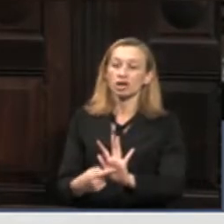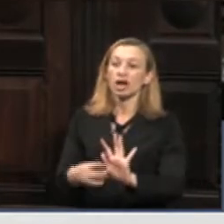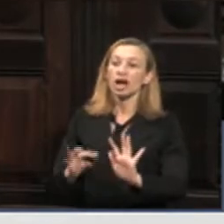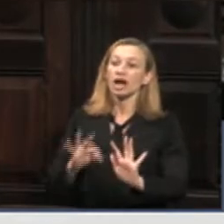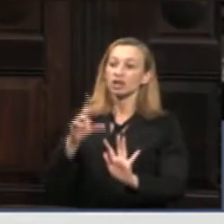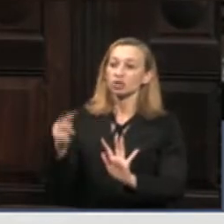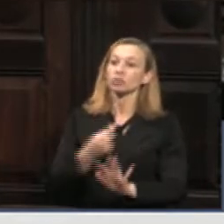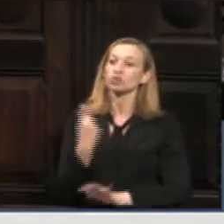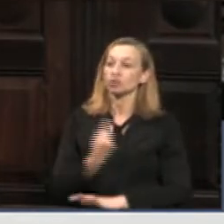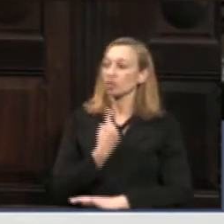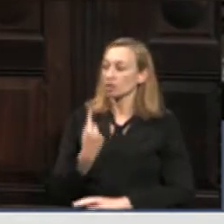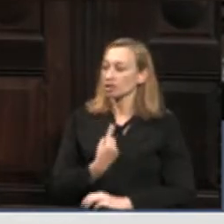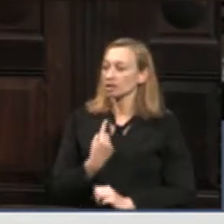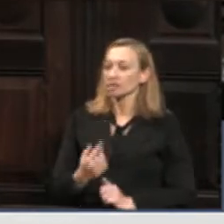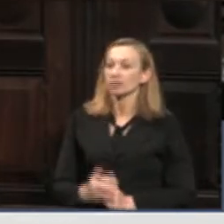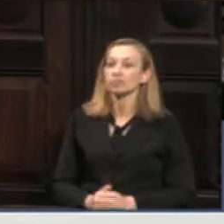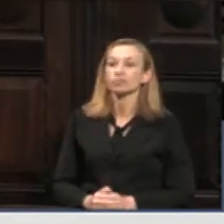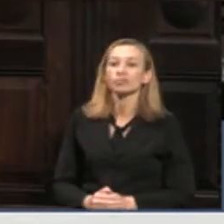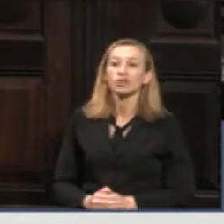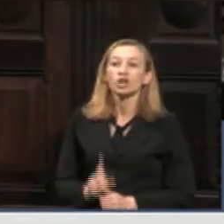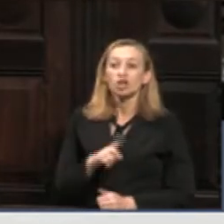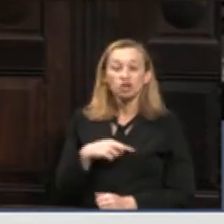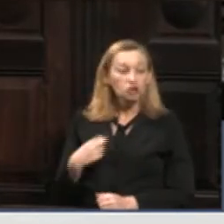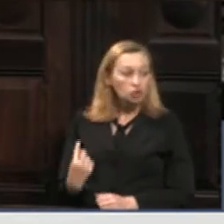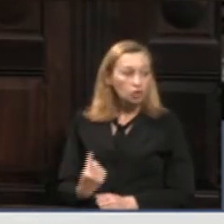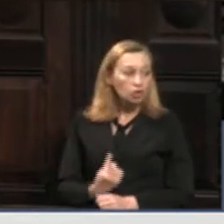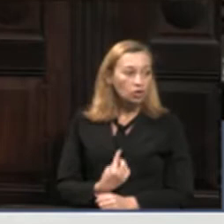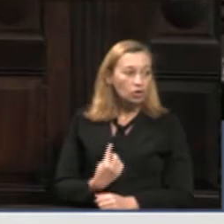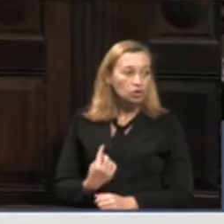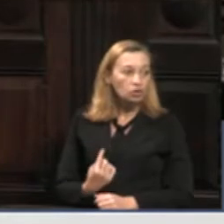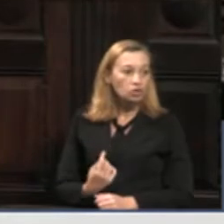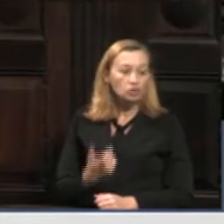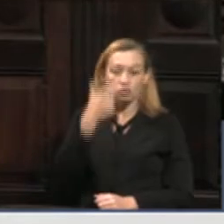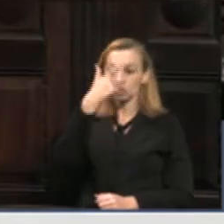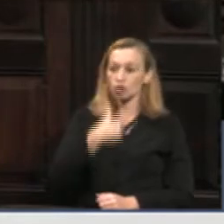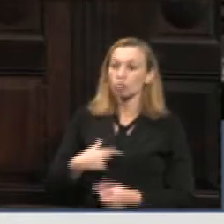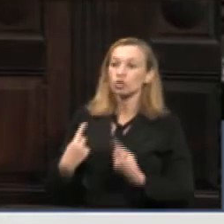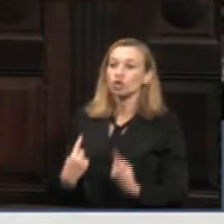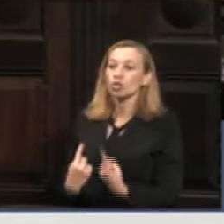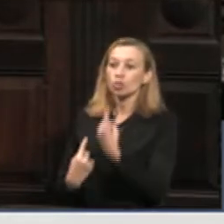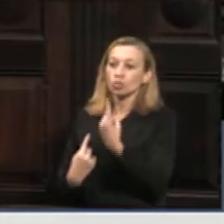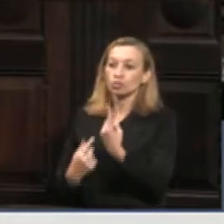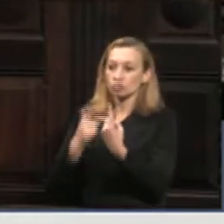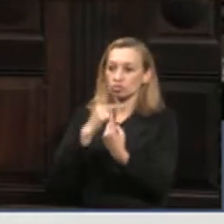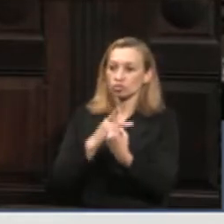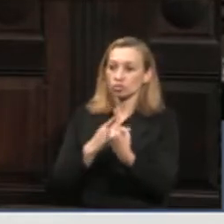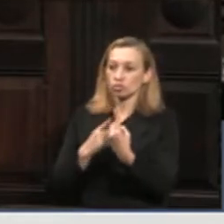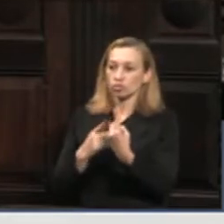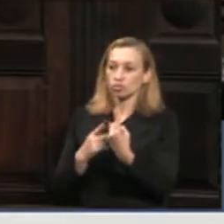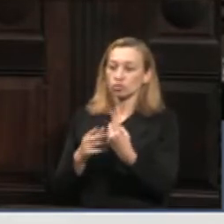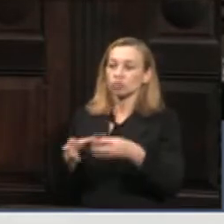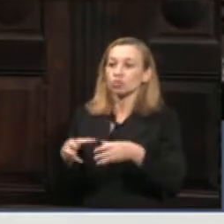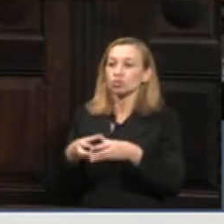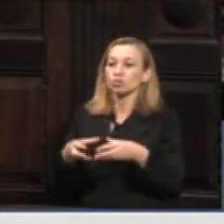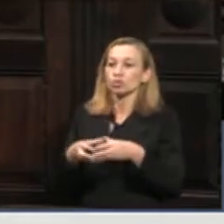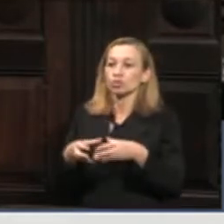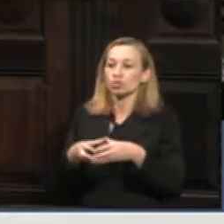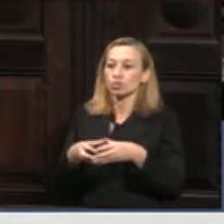nós que nós somos uma única raça humana e que